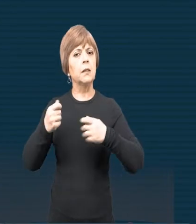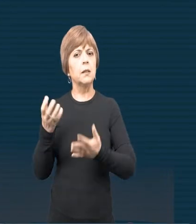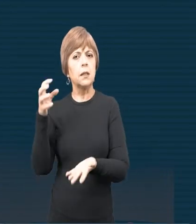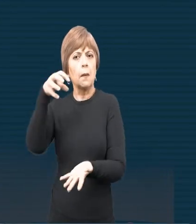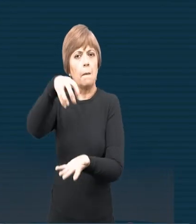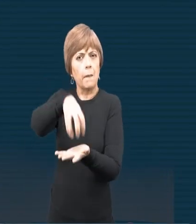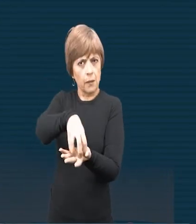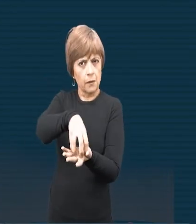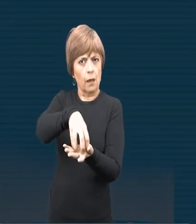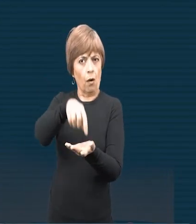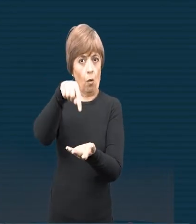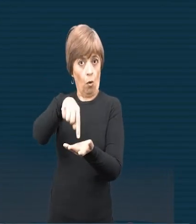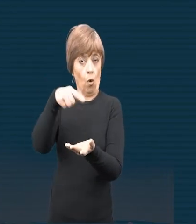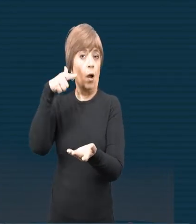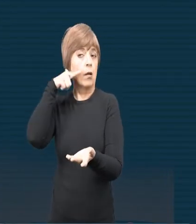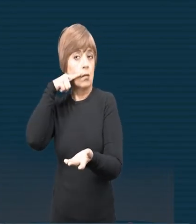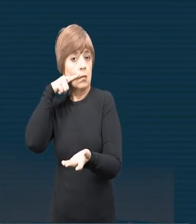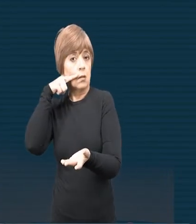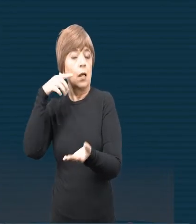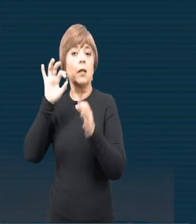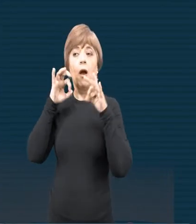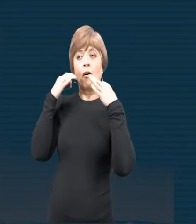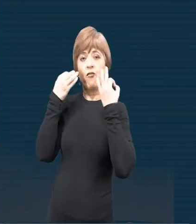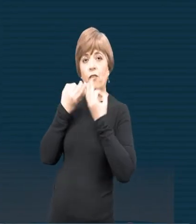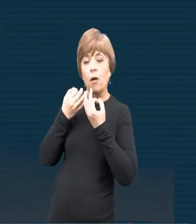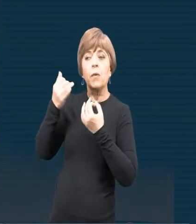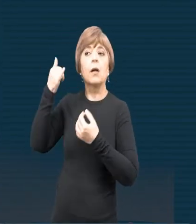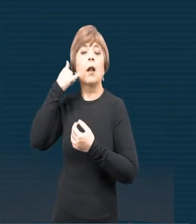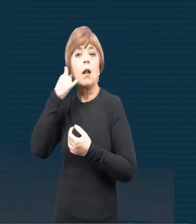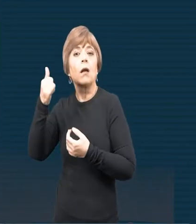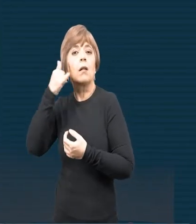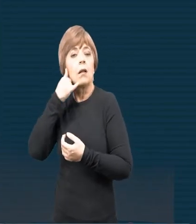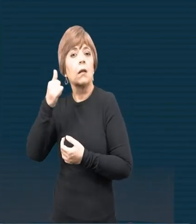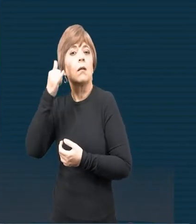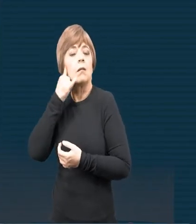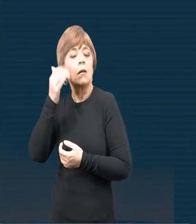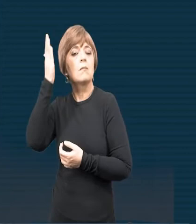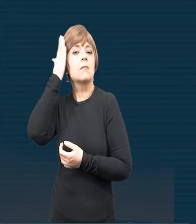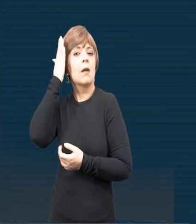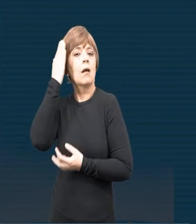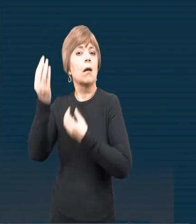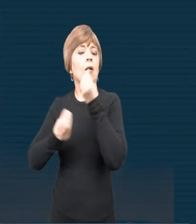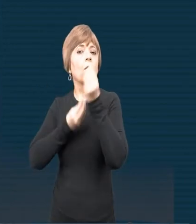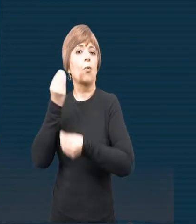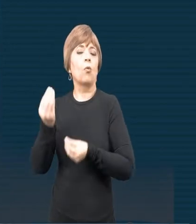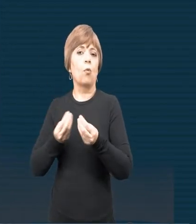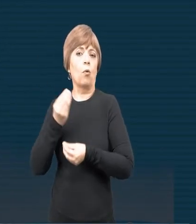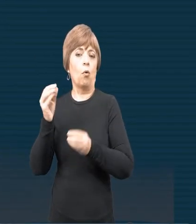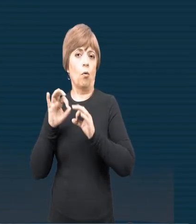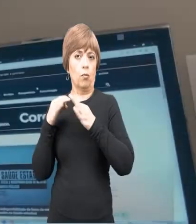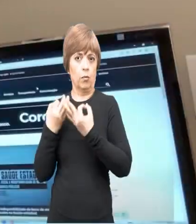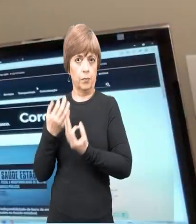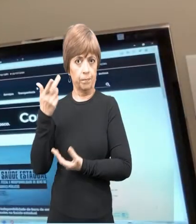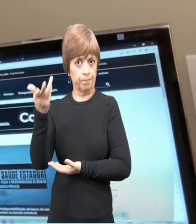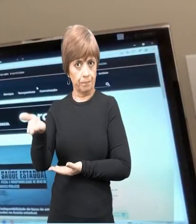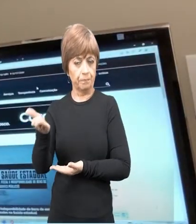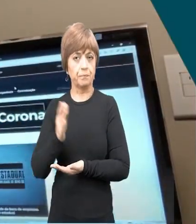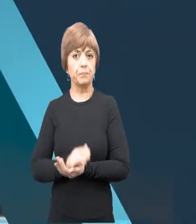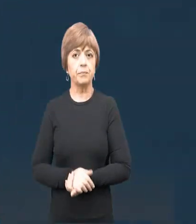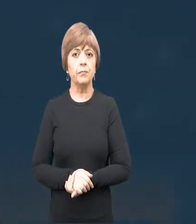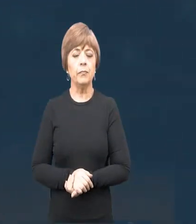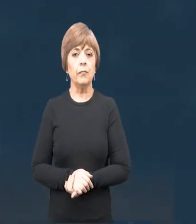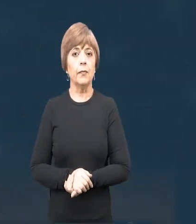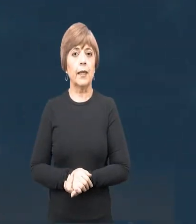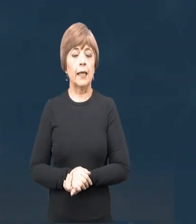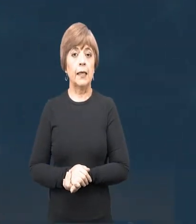central para atendimento aos parentes das pessoas internadas nessa unidade de saúde. A